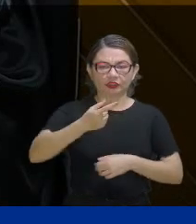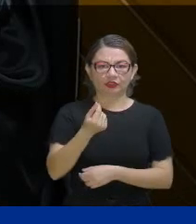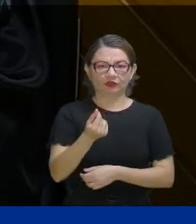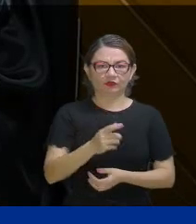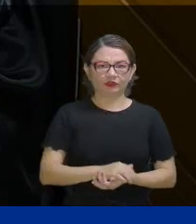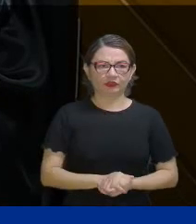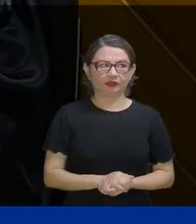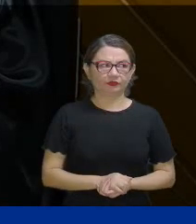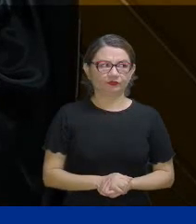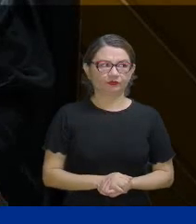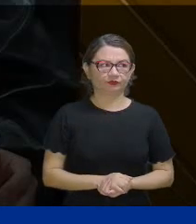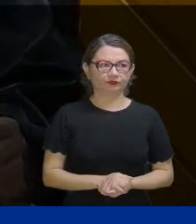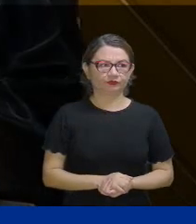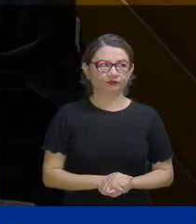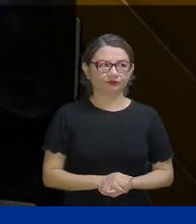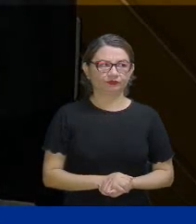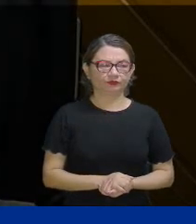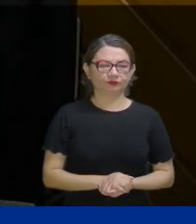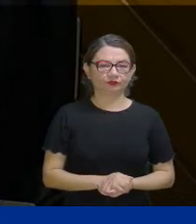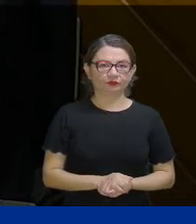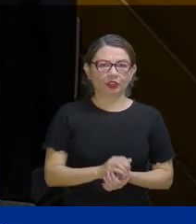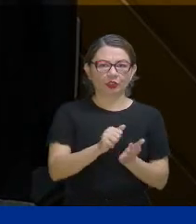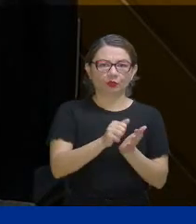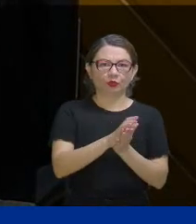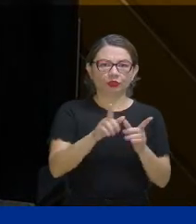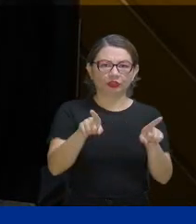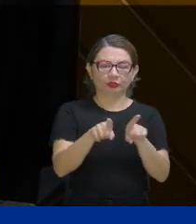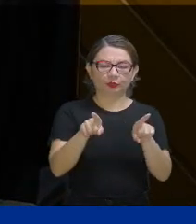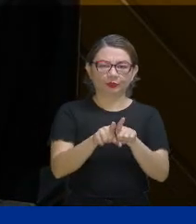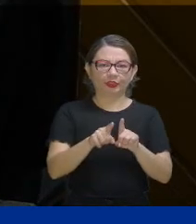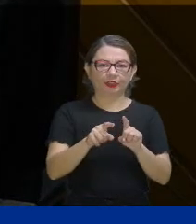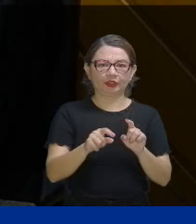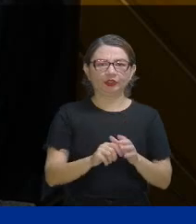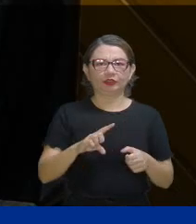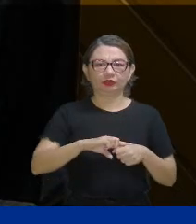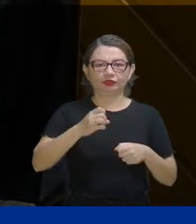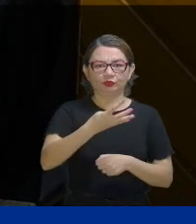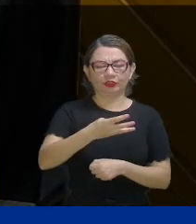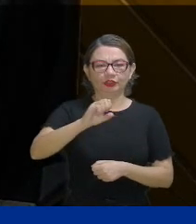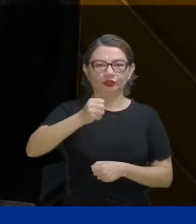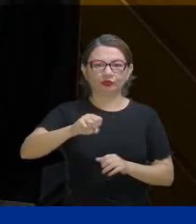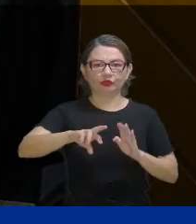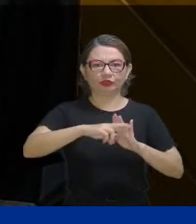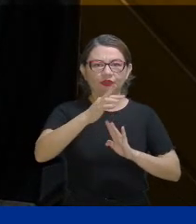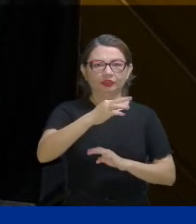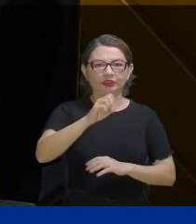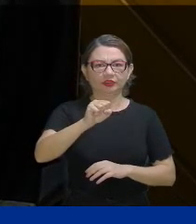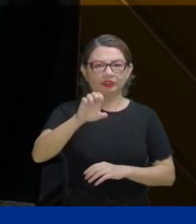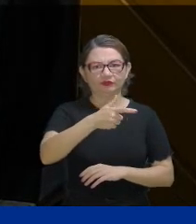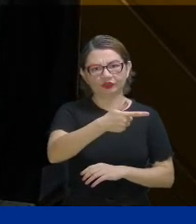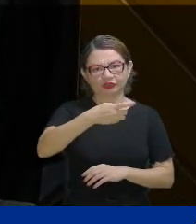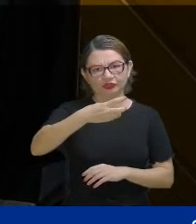valor ao Tesouro Nacional, aplico a multa prevista no artigo 48 da resolução do TSE